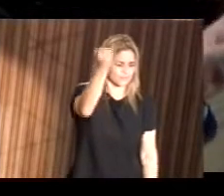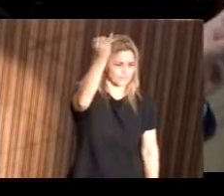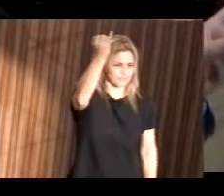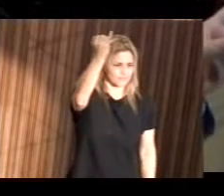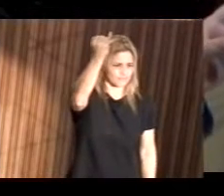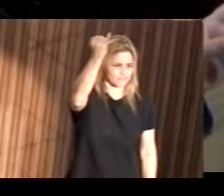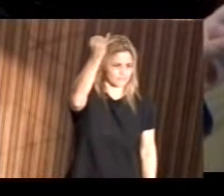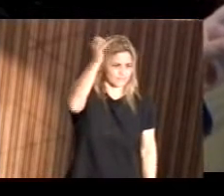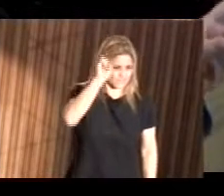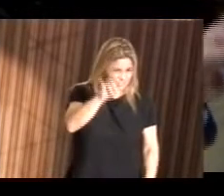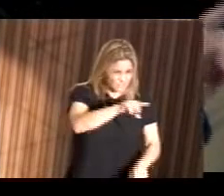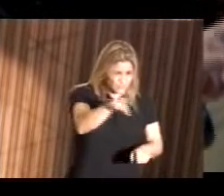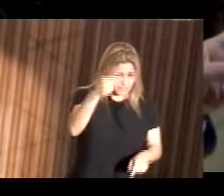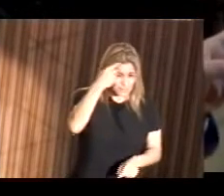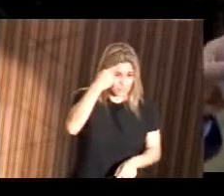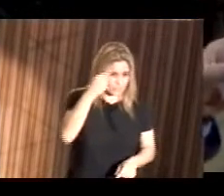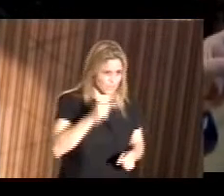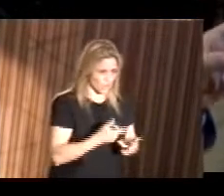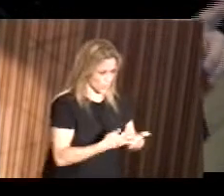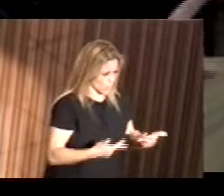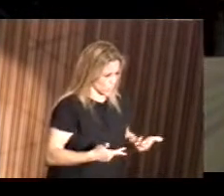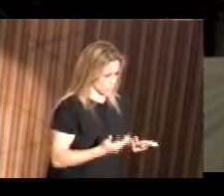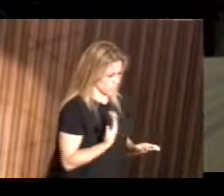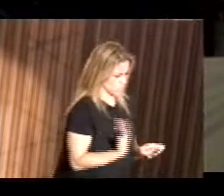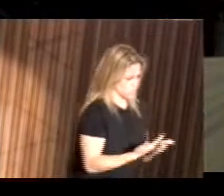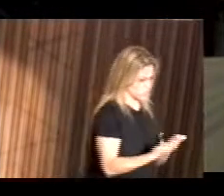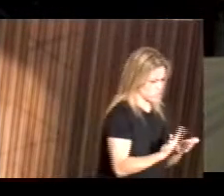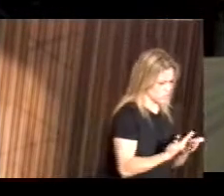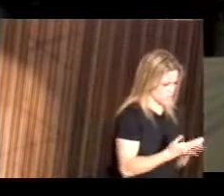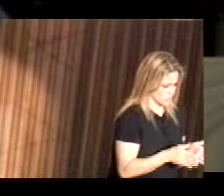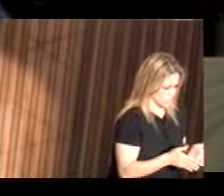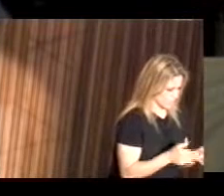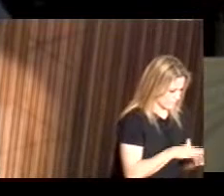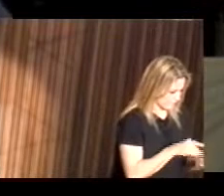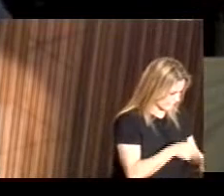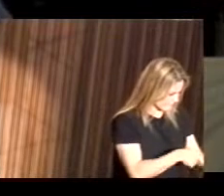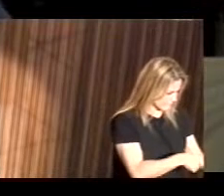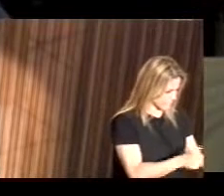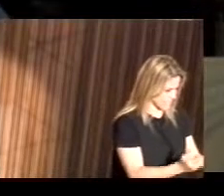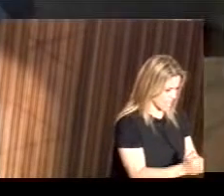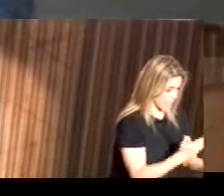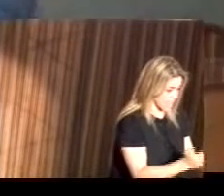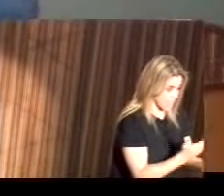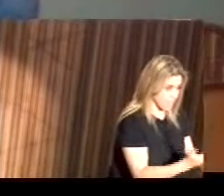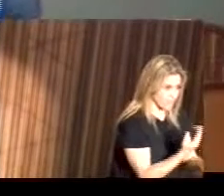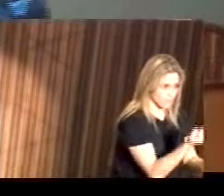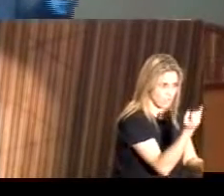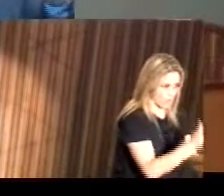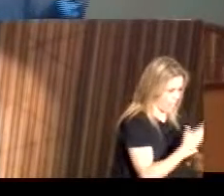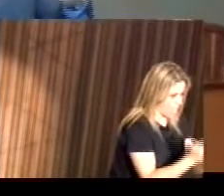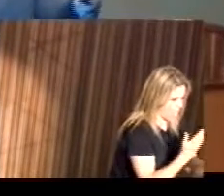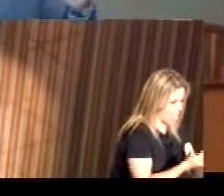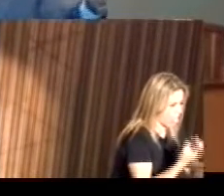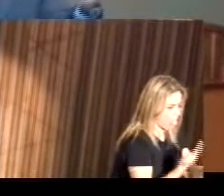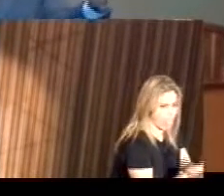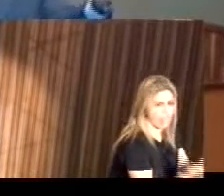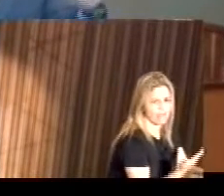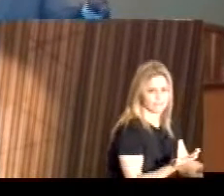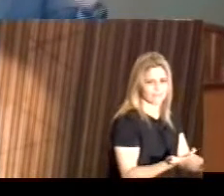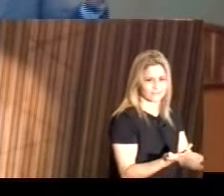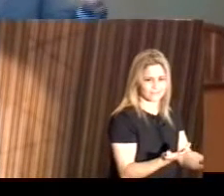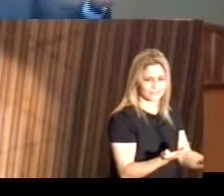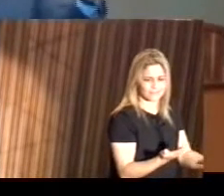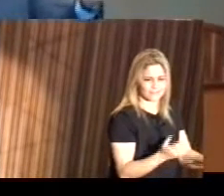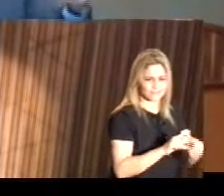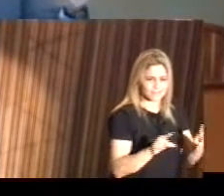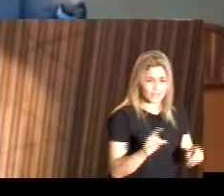porque senão Deus vai ter que disciplinar a minha vida e a tua vida, para que esses valores que eu